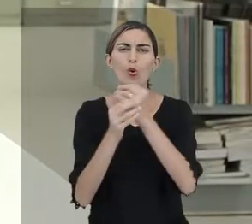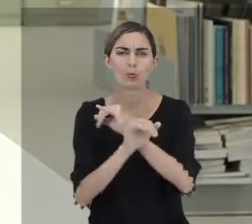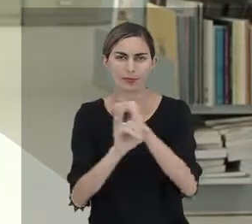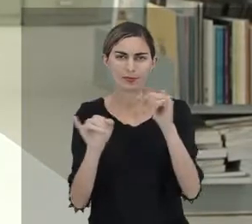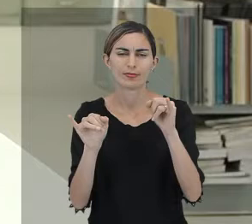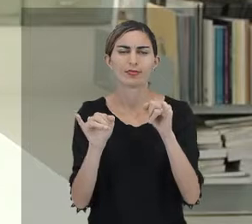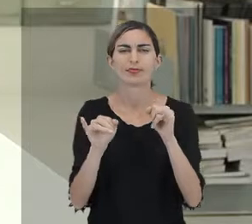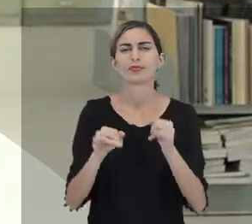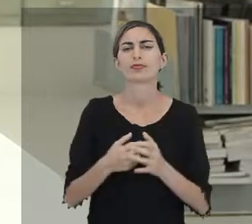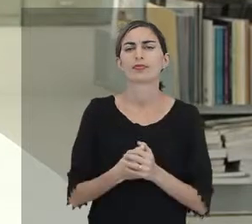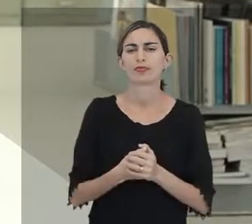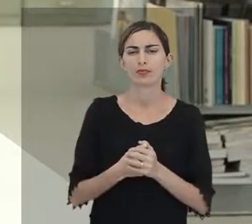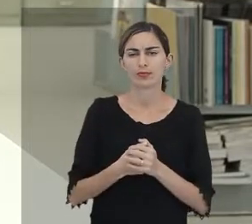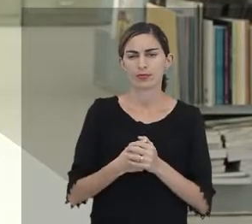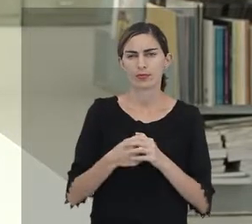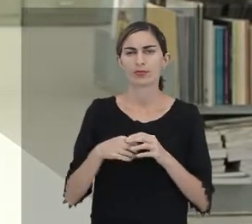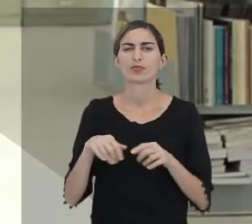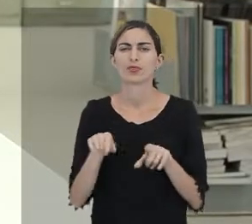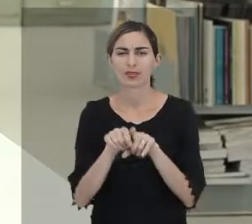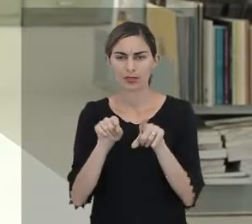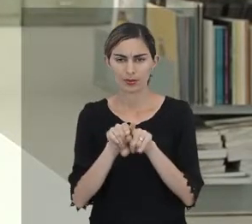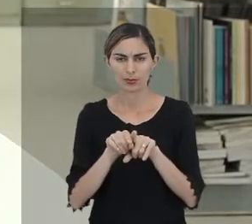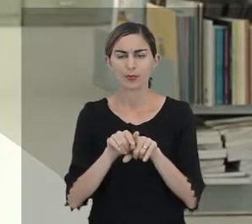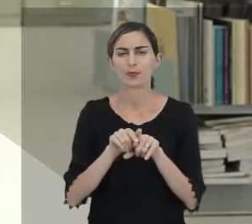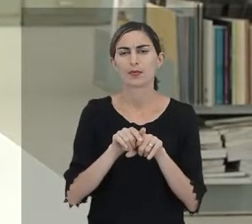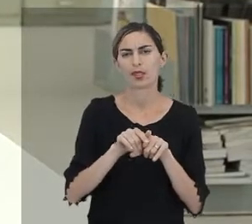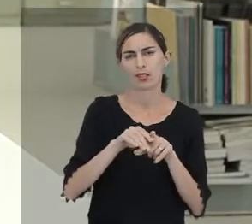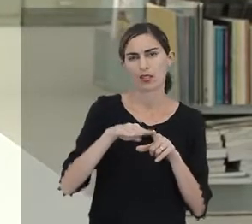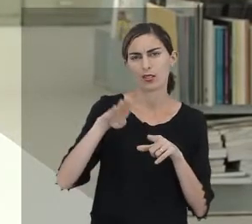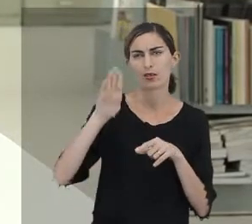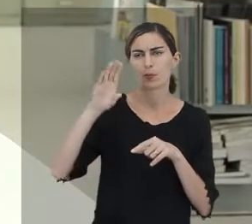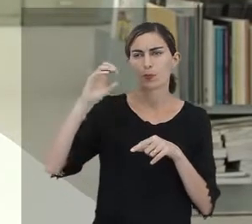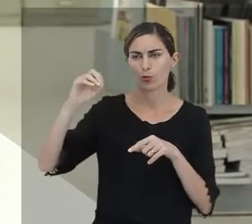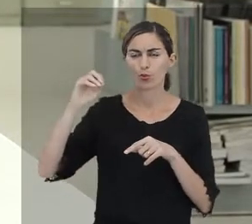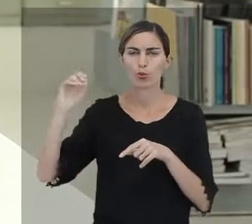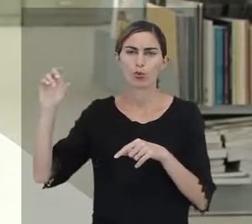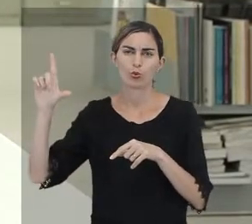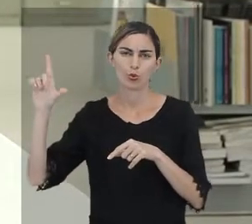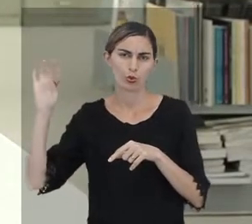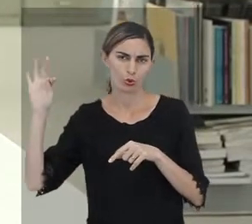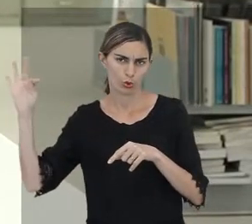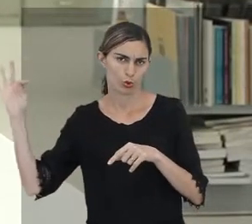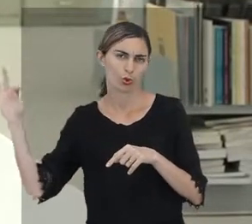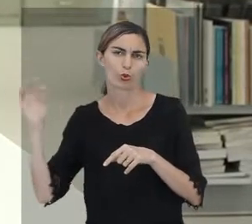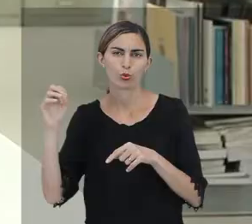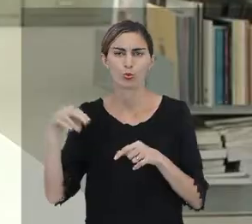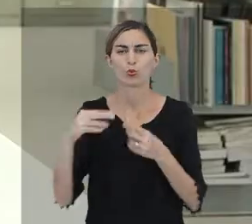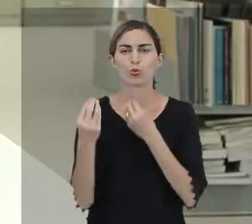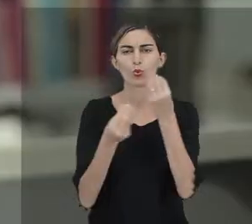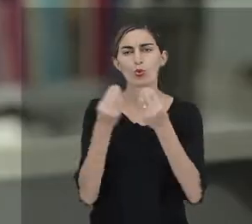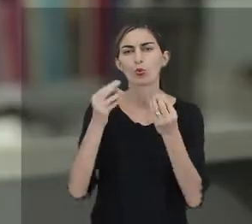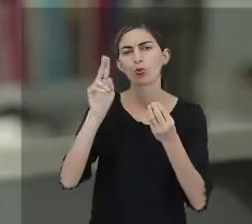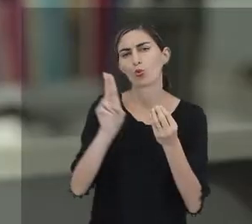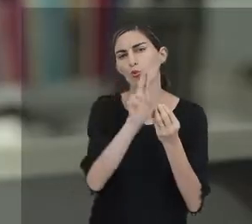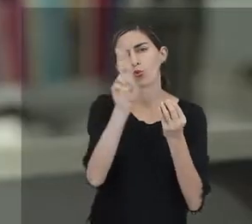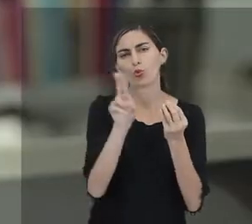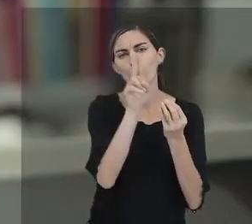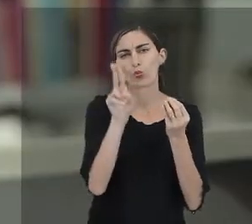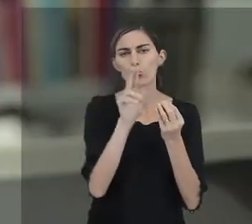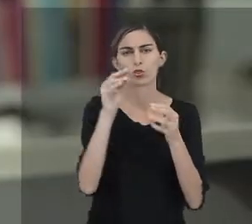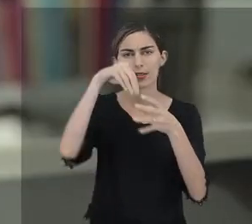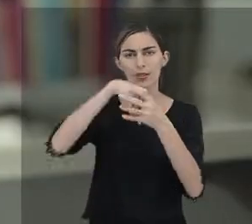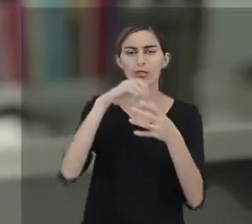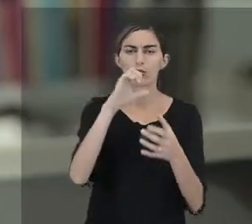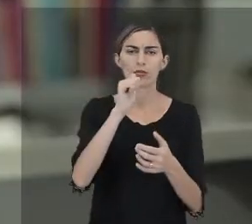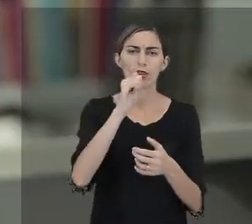declarar o Radio Button e o Radio Group dentro do XML Layout e como fazer uso dele na sua